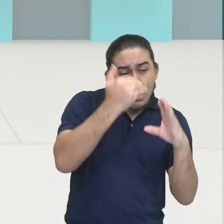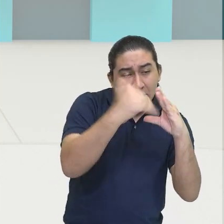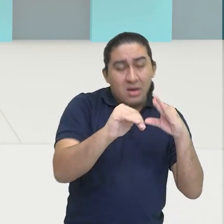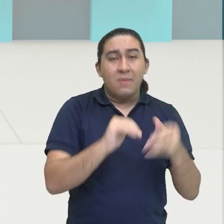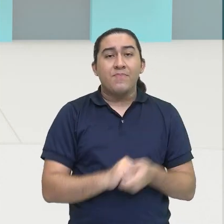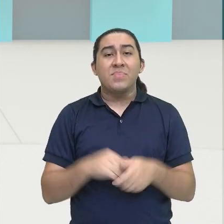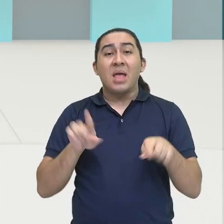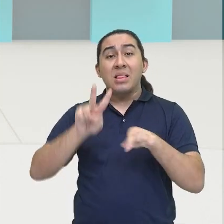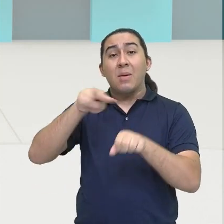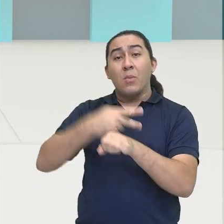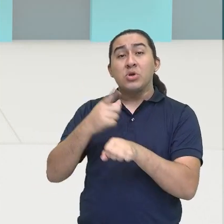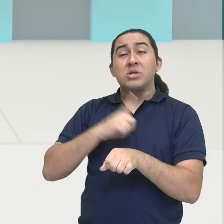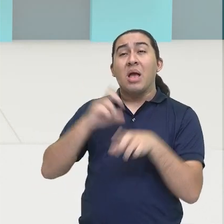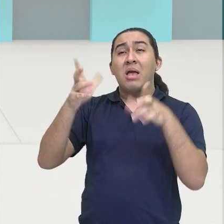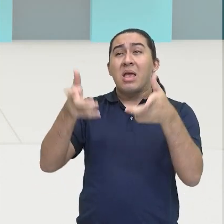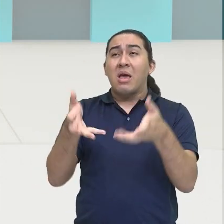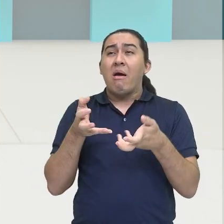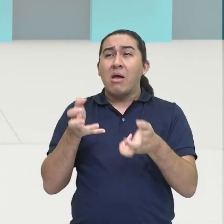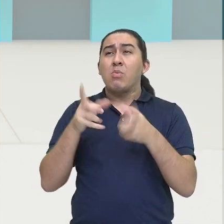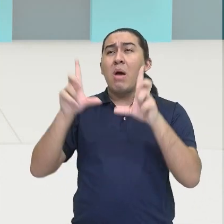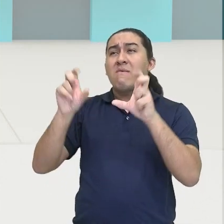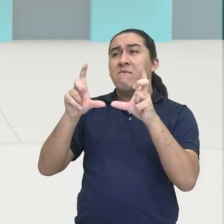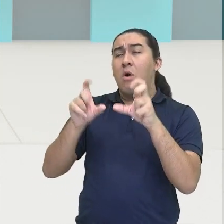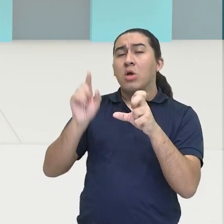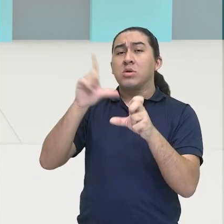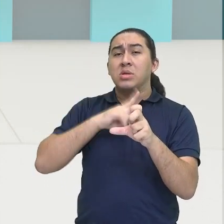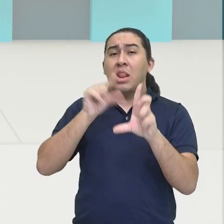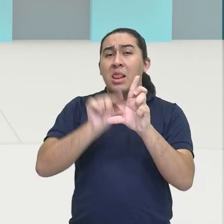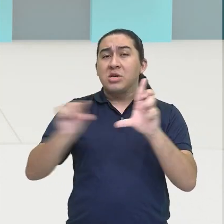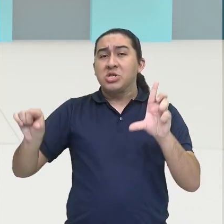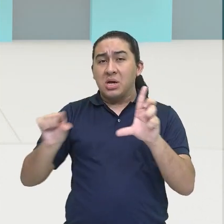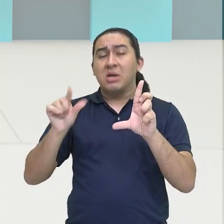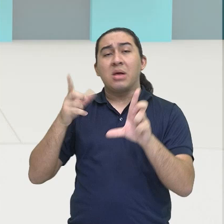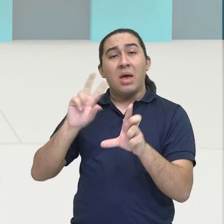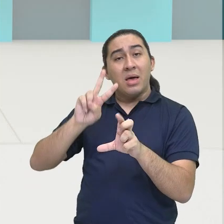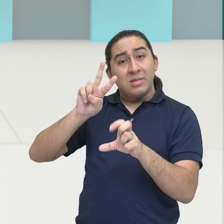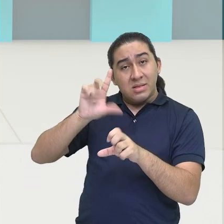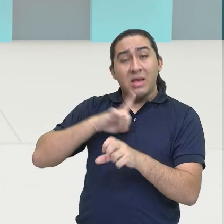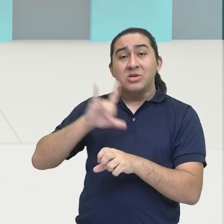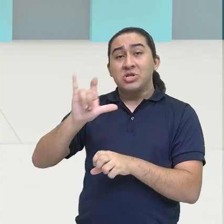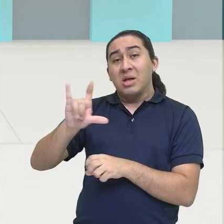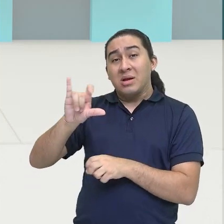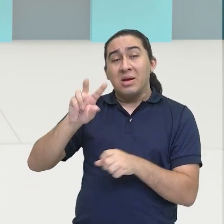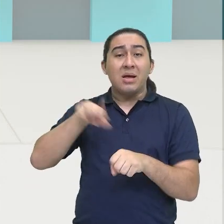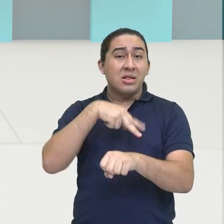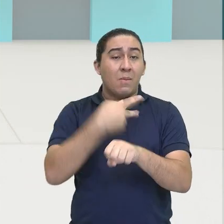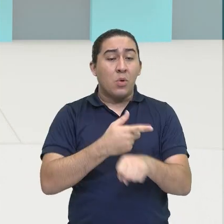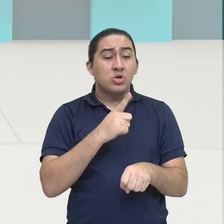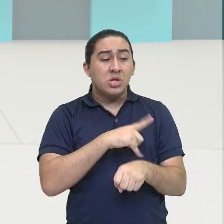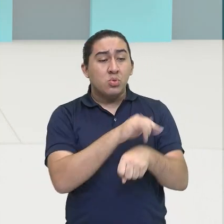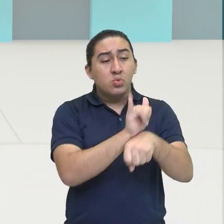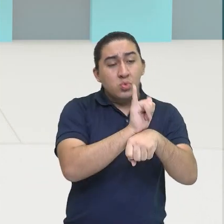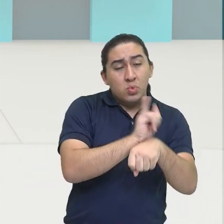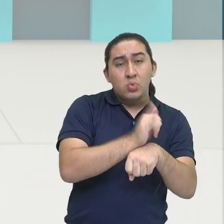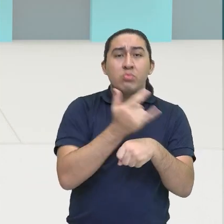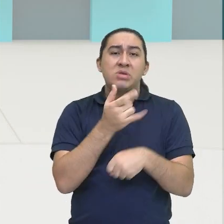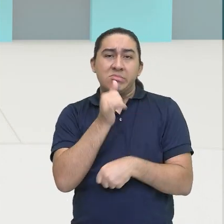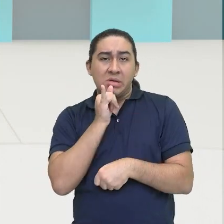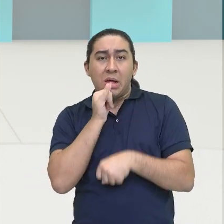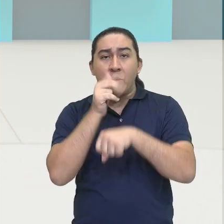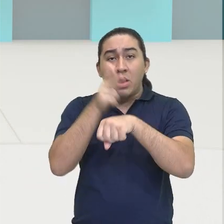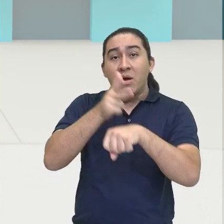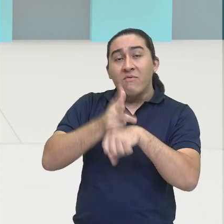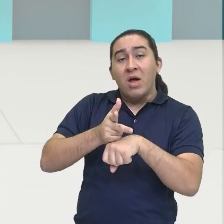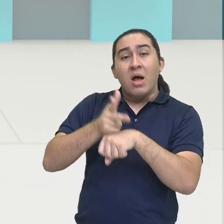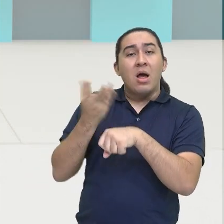Aí veio o Instagram. Ah, eu quero gravar um vídeo falando sobre a minha viagem. Aí aparece o YouTube ou até mesmo o Instagram, né? As